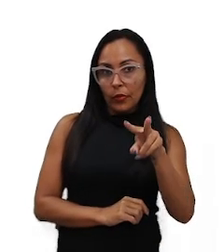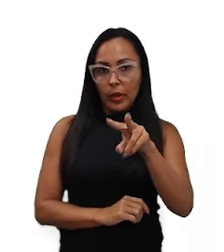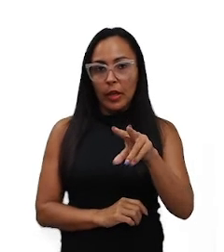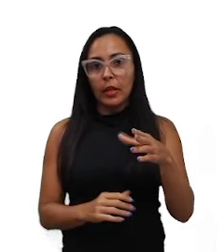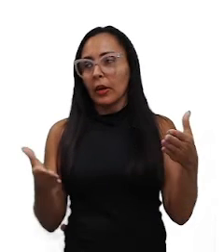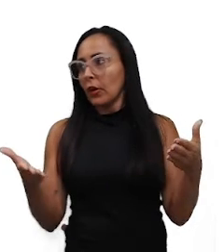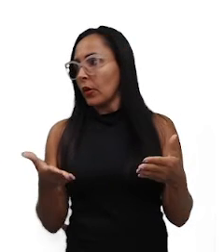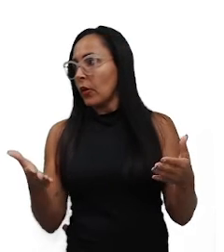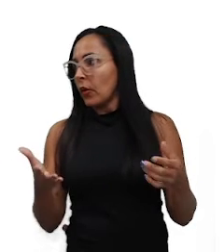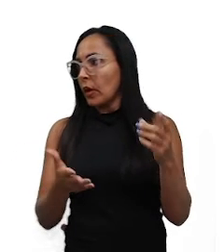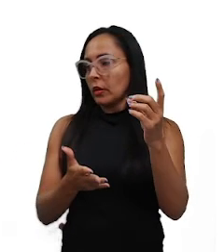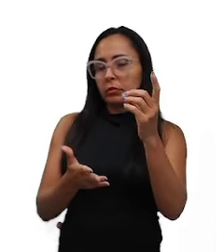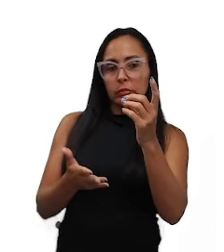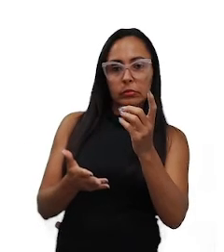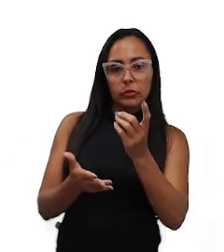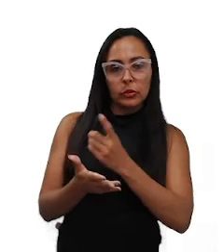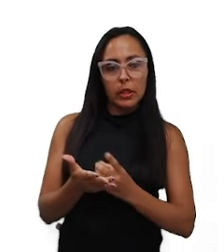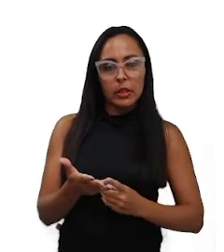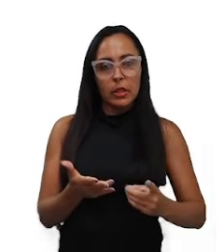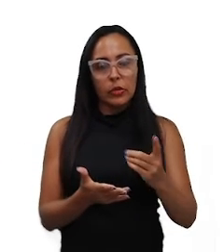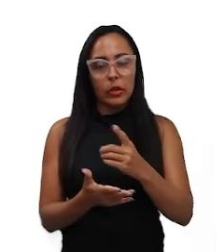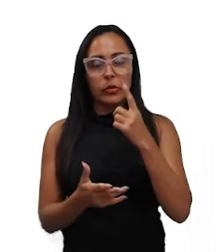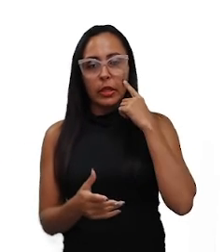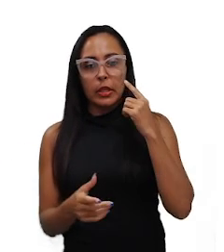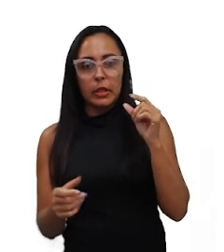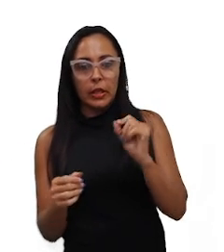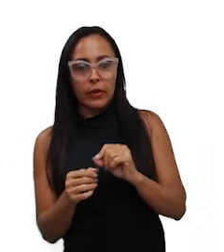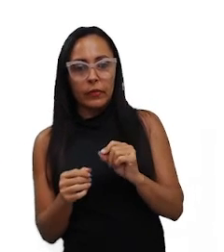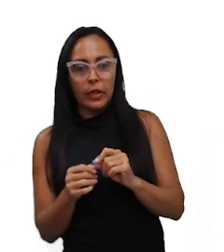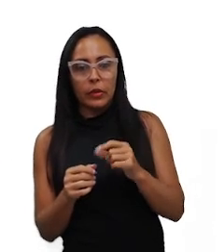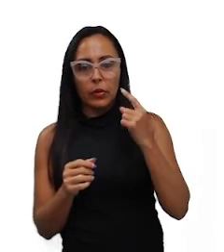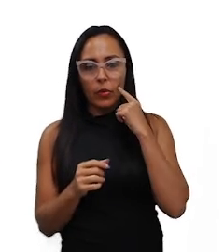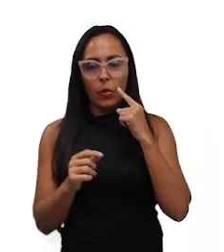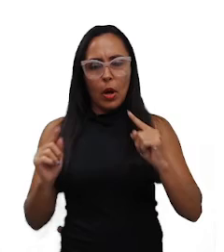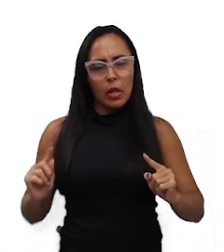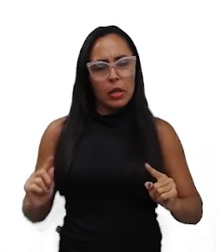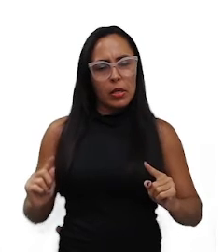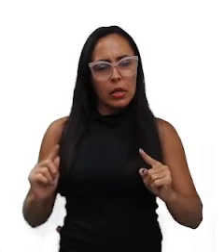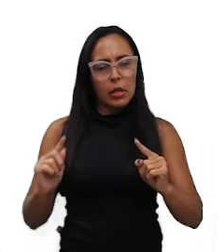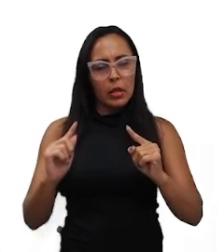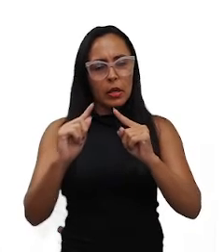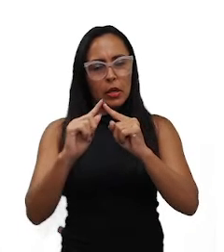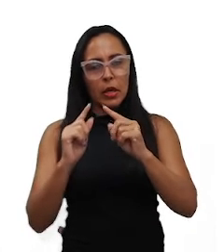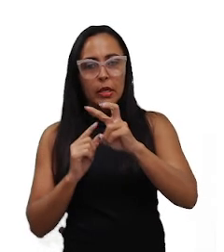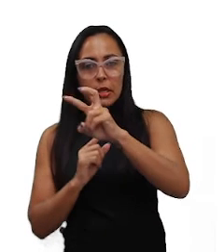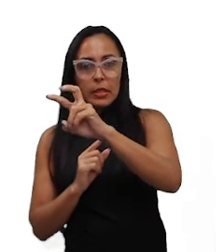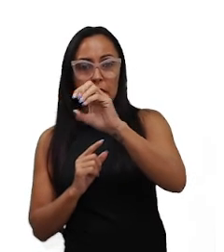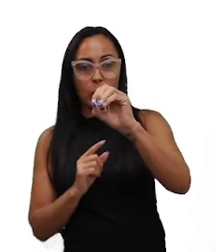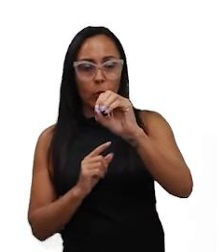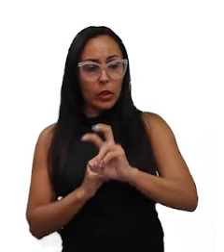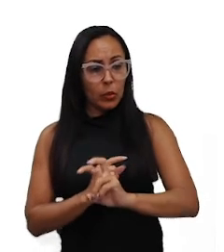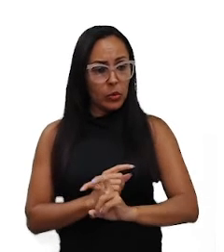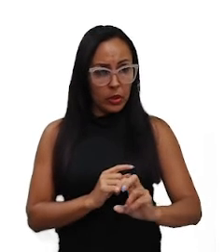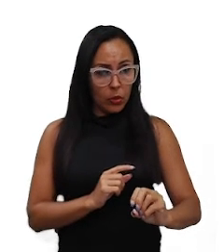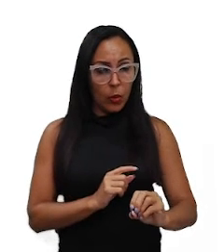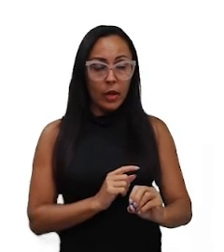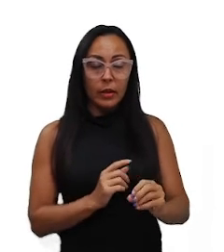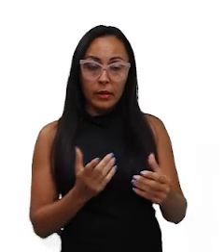desenho, a gente tinha feito uma linha no piso com a marcação de 50 por 50, né, que era